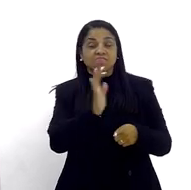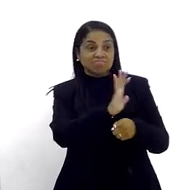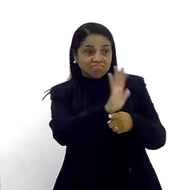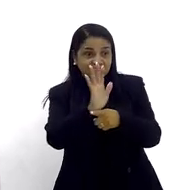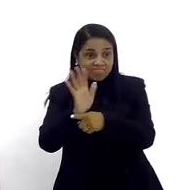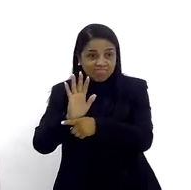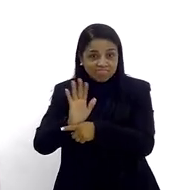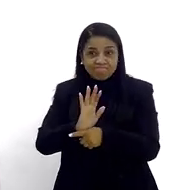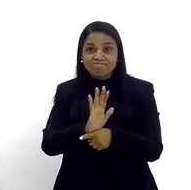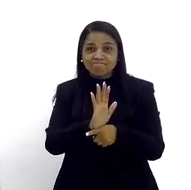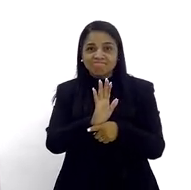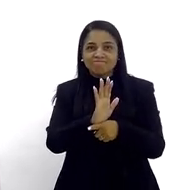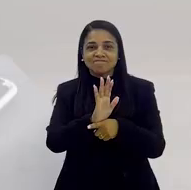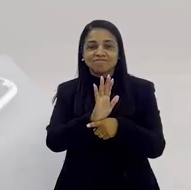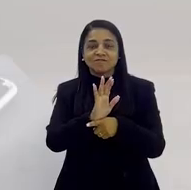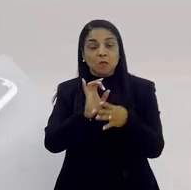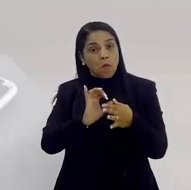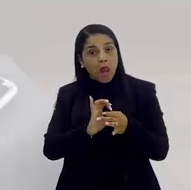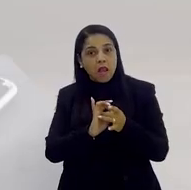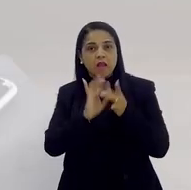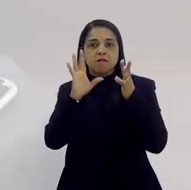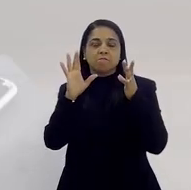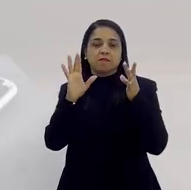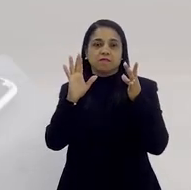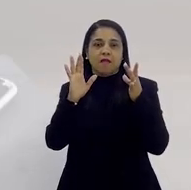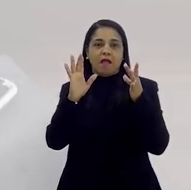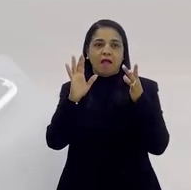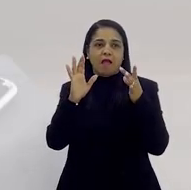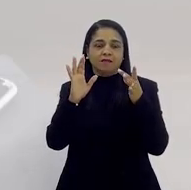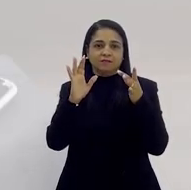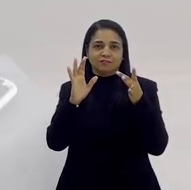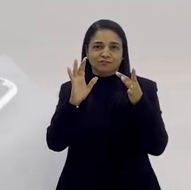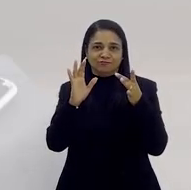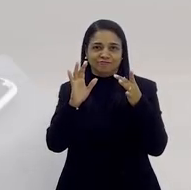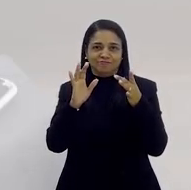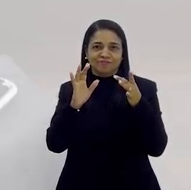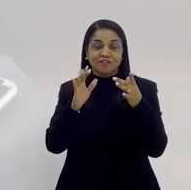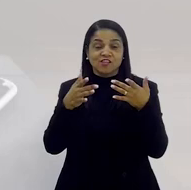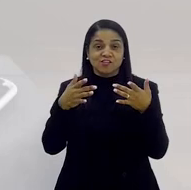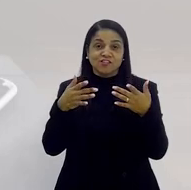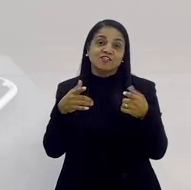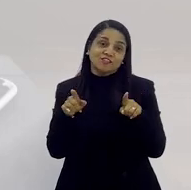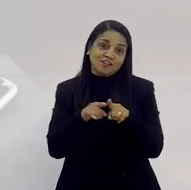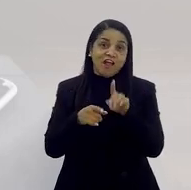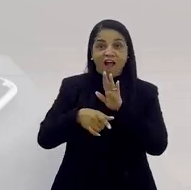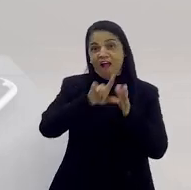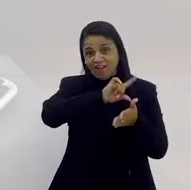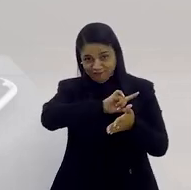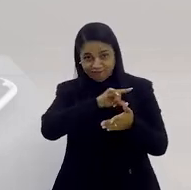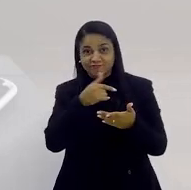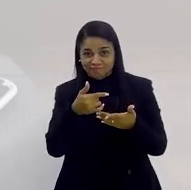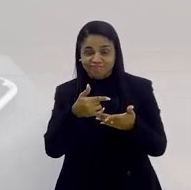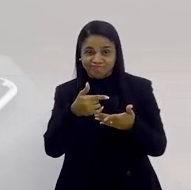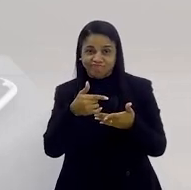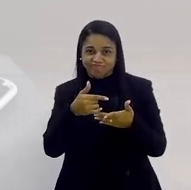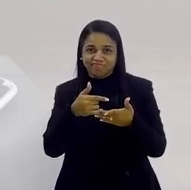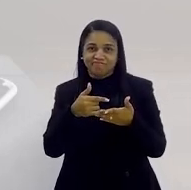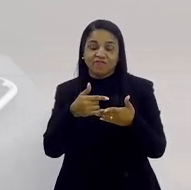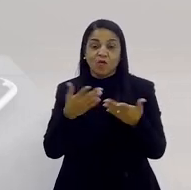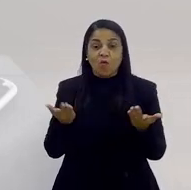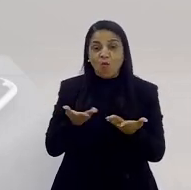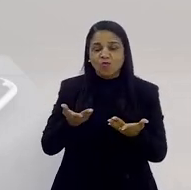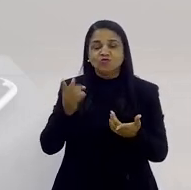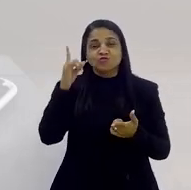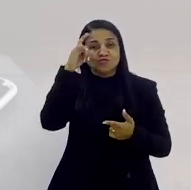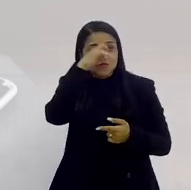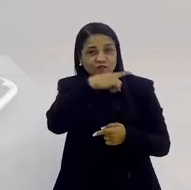stream dá mais dá uma liberdade que o cinema te dava antigamente e hoje em